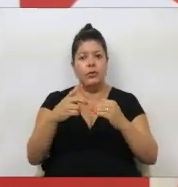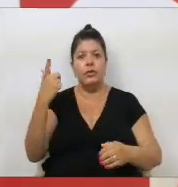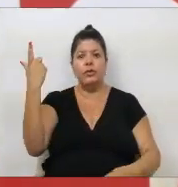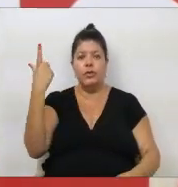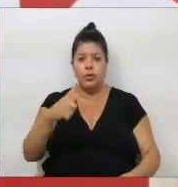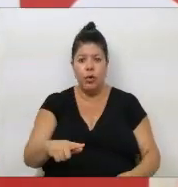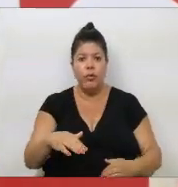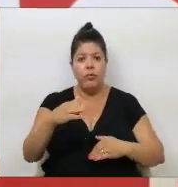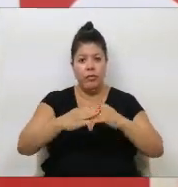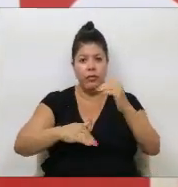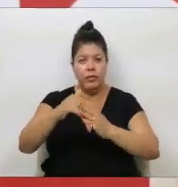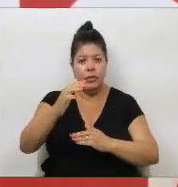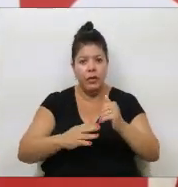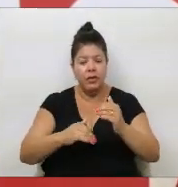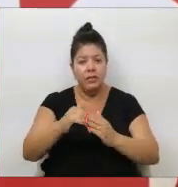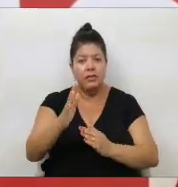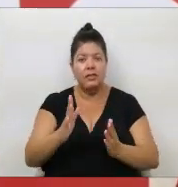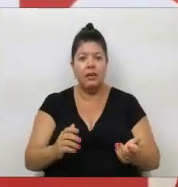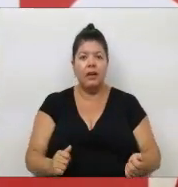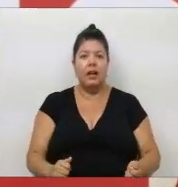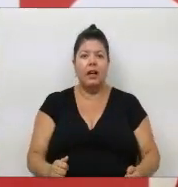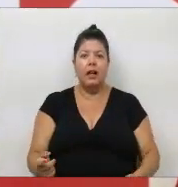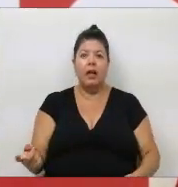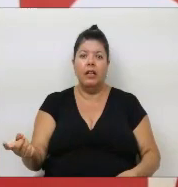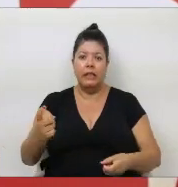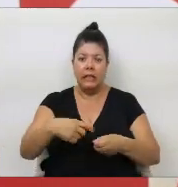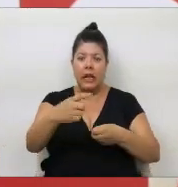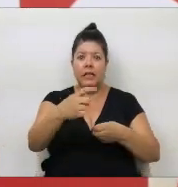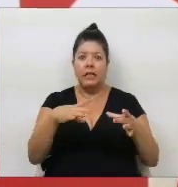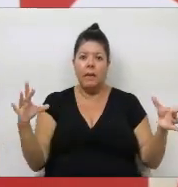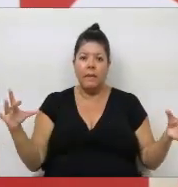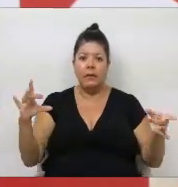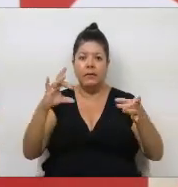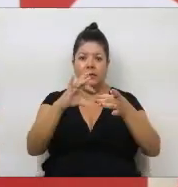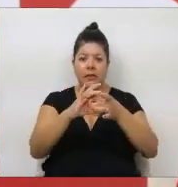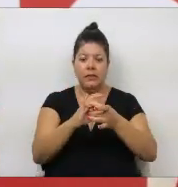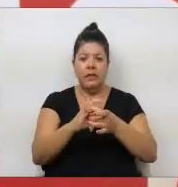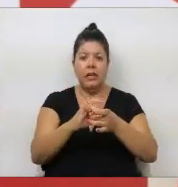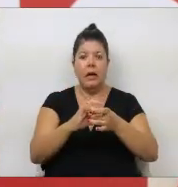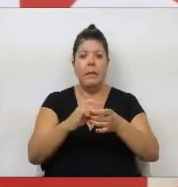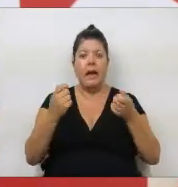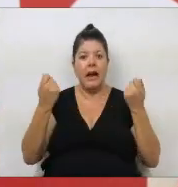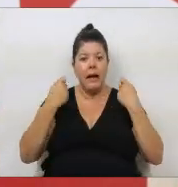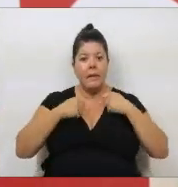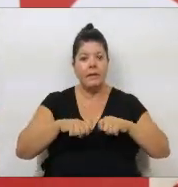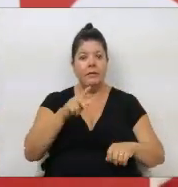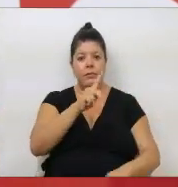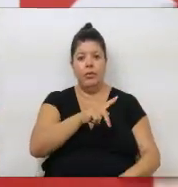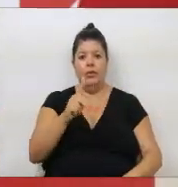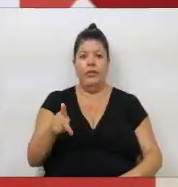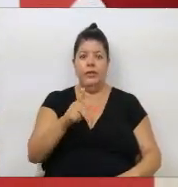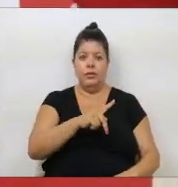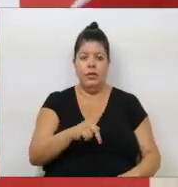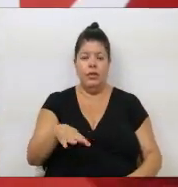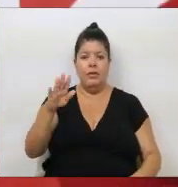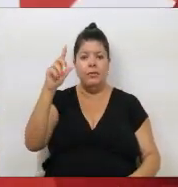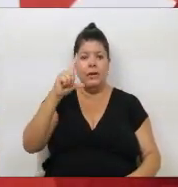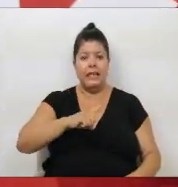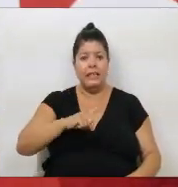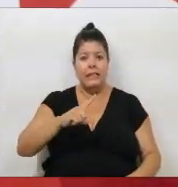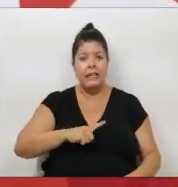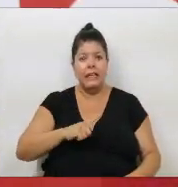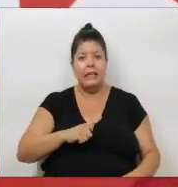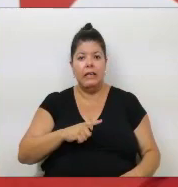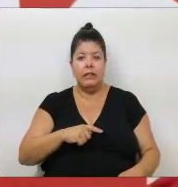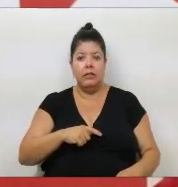consiga profissionalizar, trazer parcerias para também capacitar professores para eles terem ascensão na